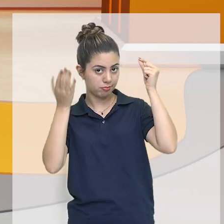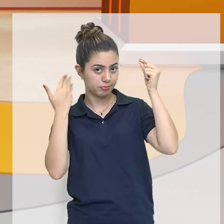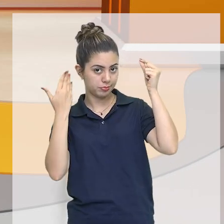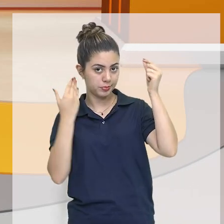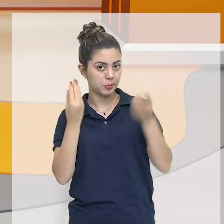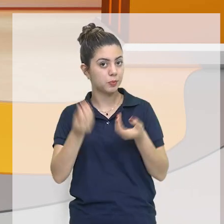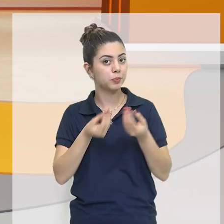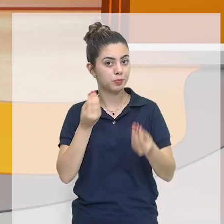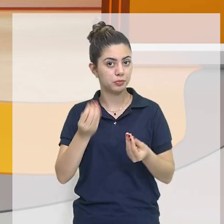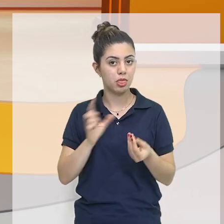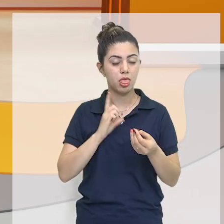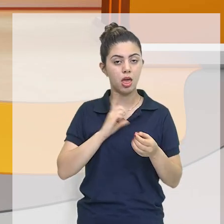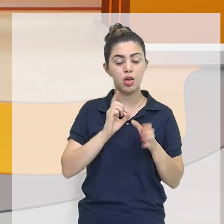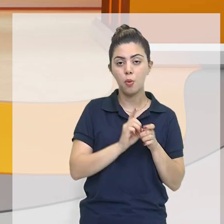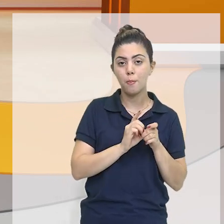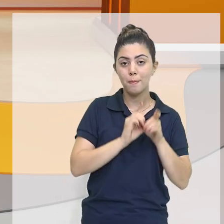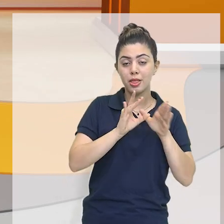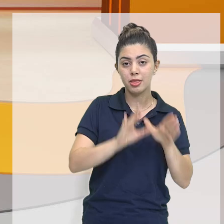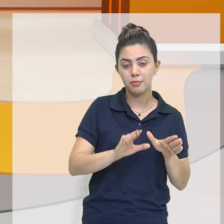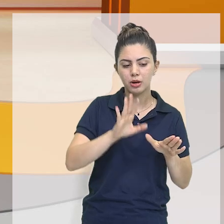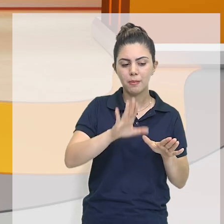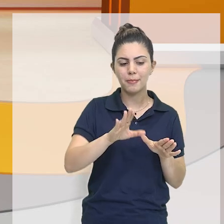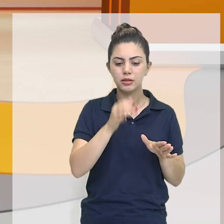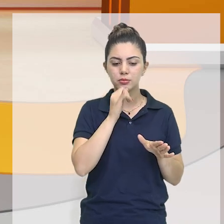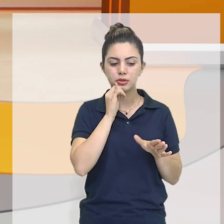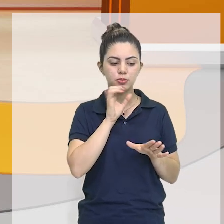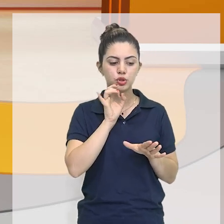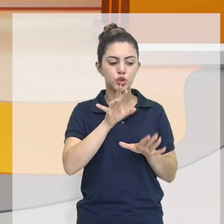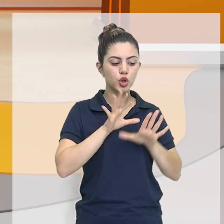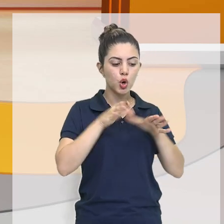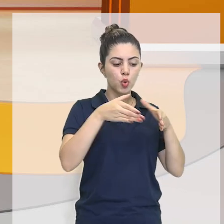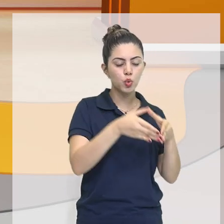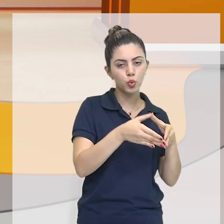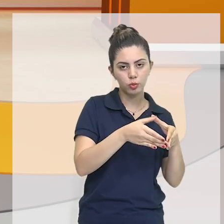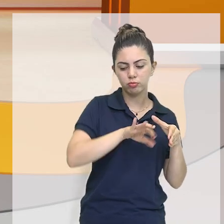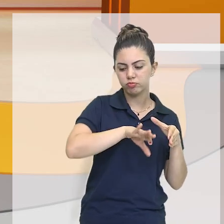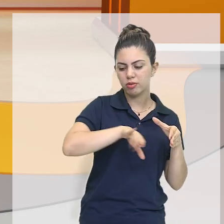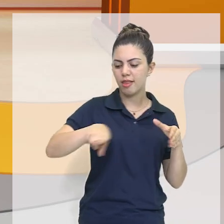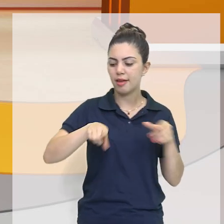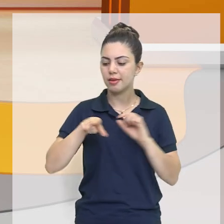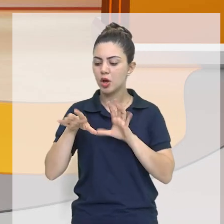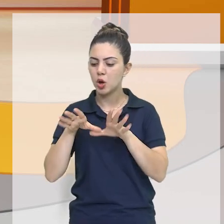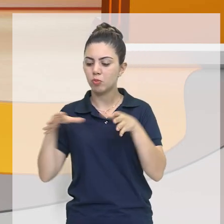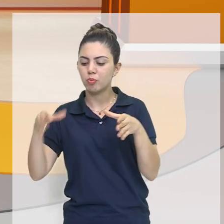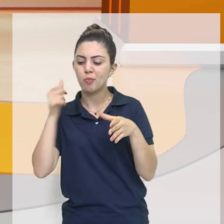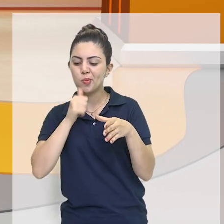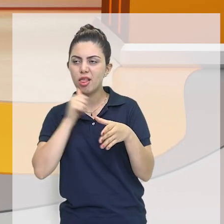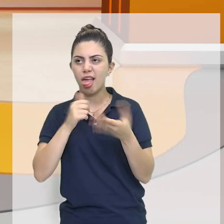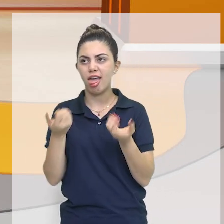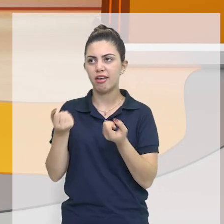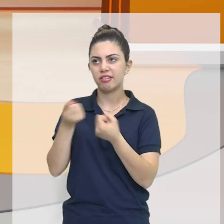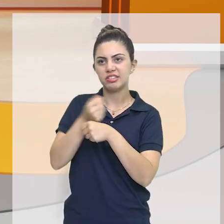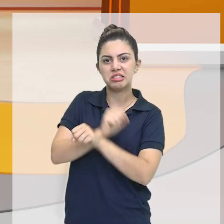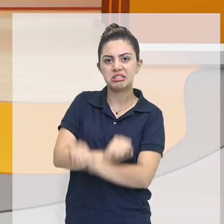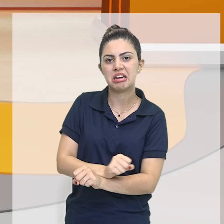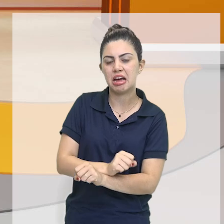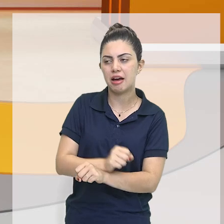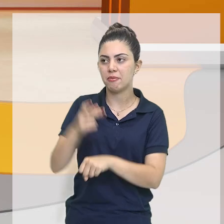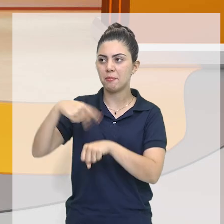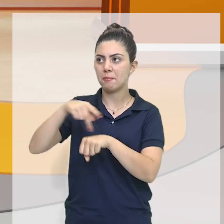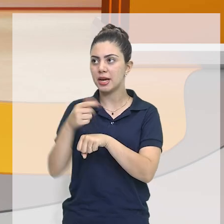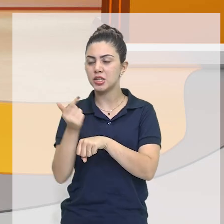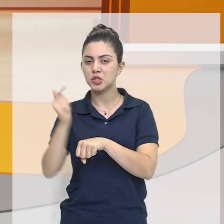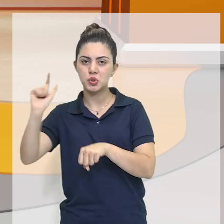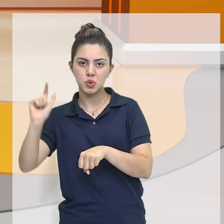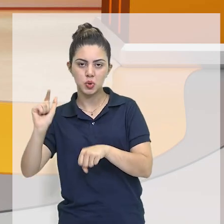tem uma democracia que exclui mulheres, né, escravizados, estrangeiros,